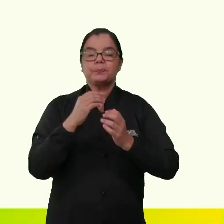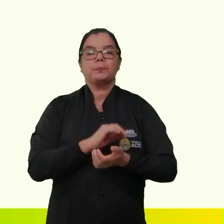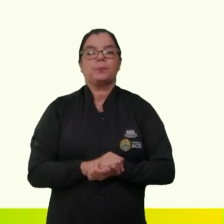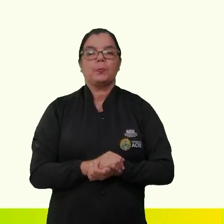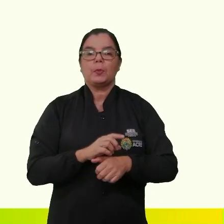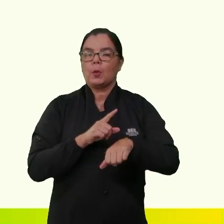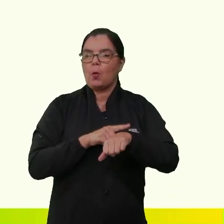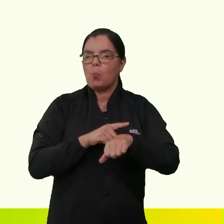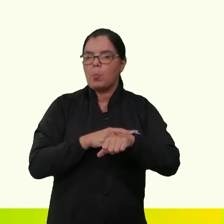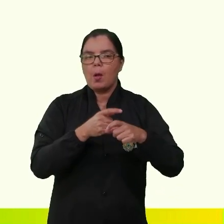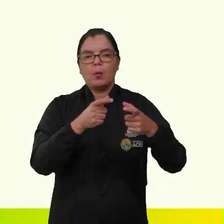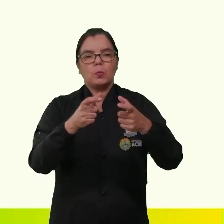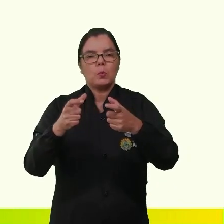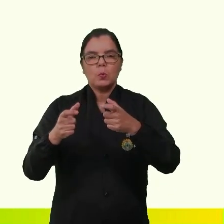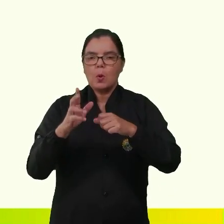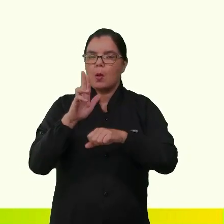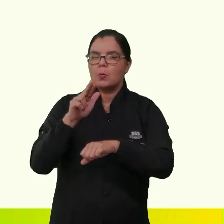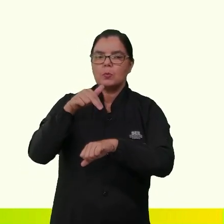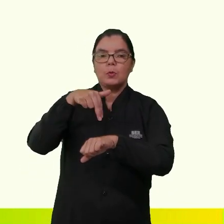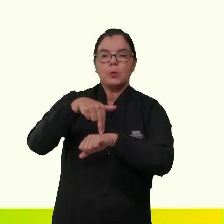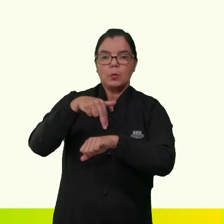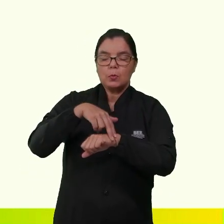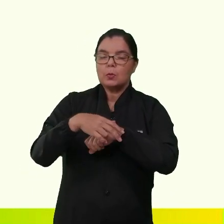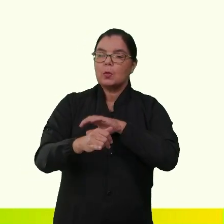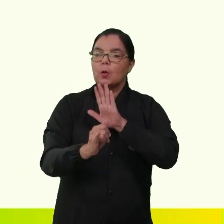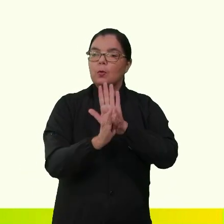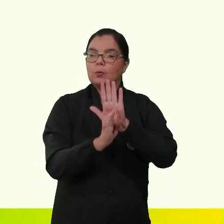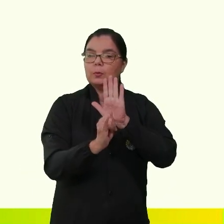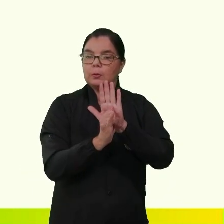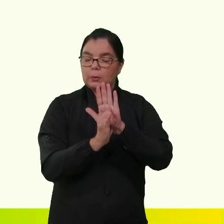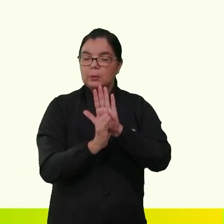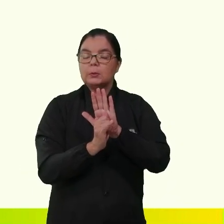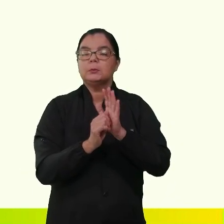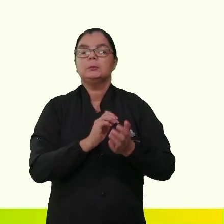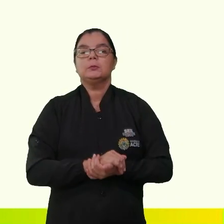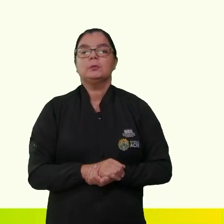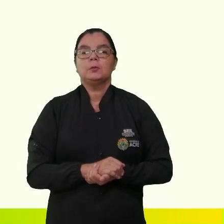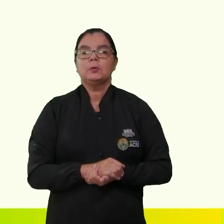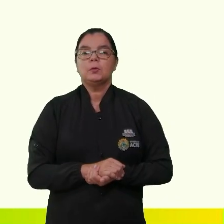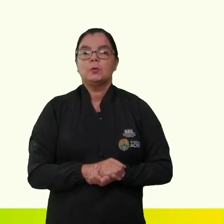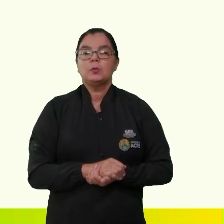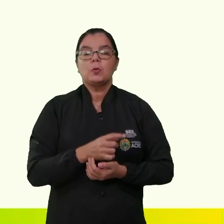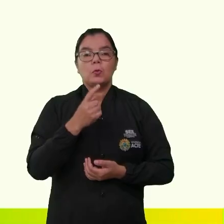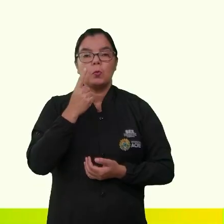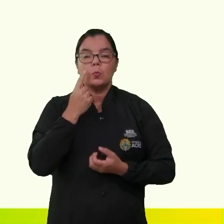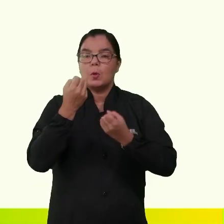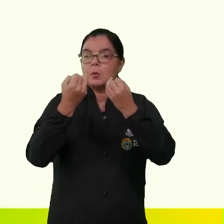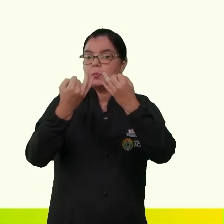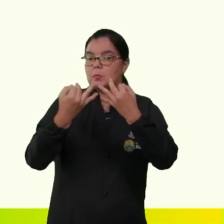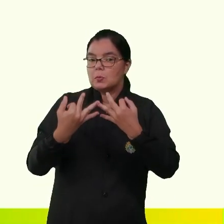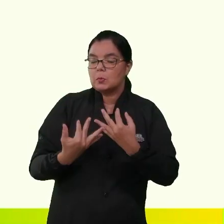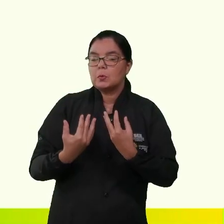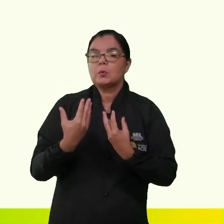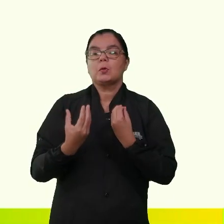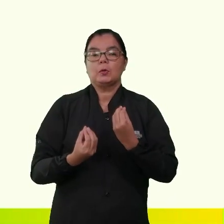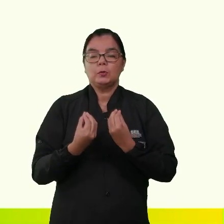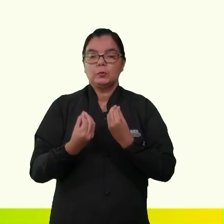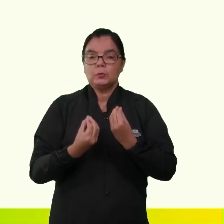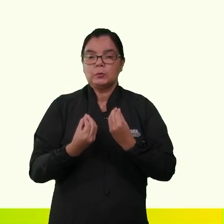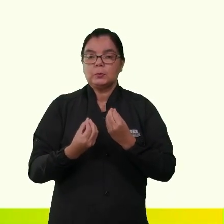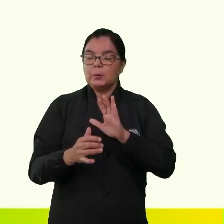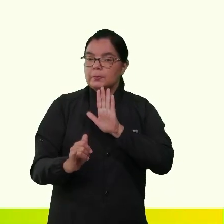o tempo, espaço, personagem e identidade, eu quero dar um enfoque aqui acerca